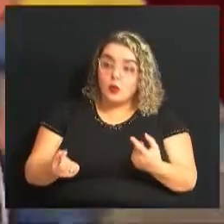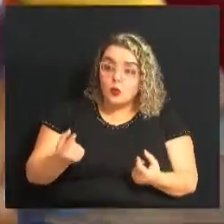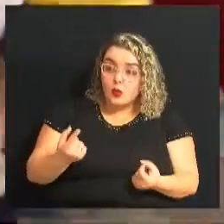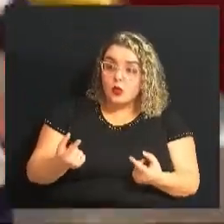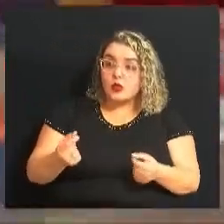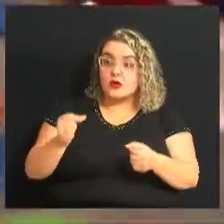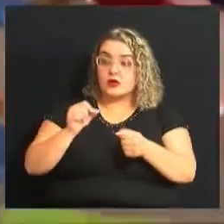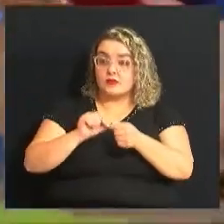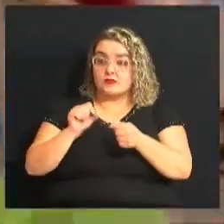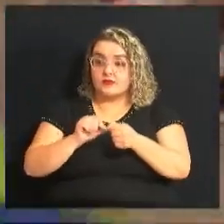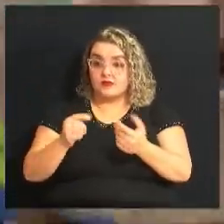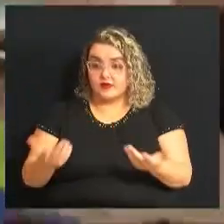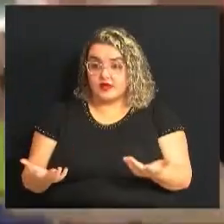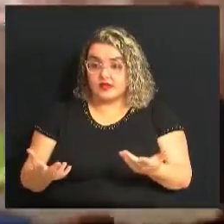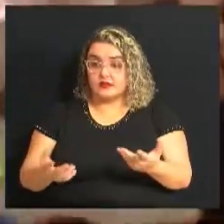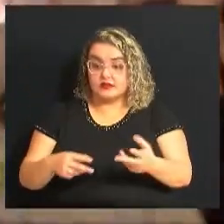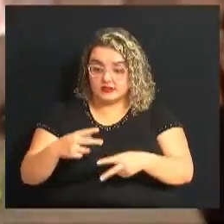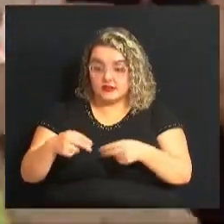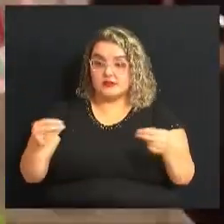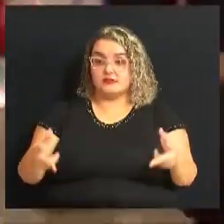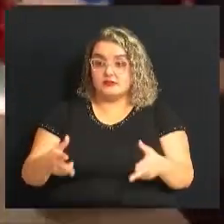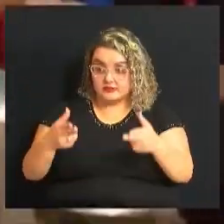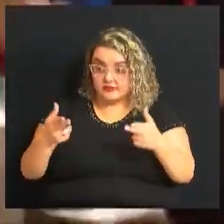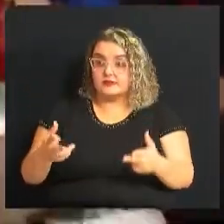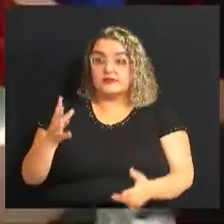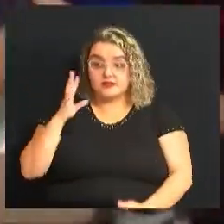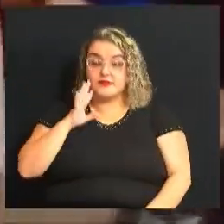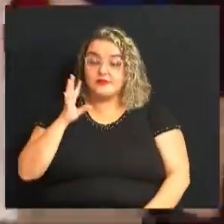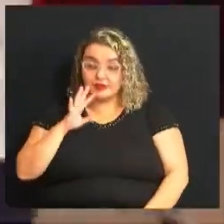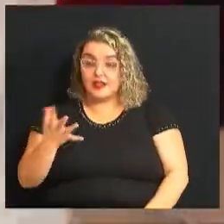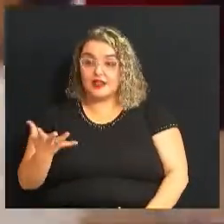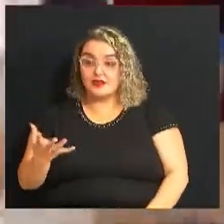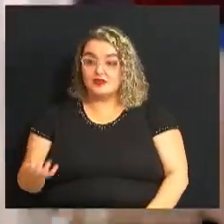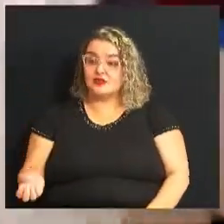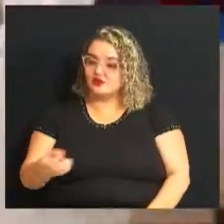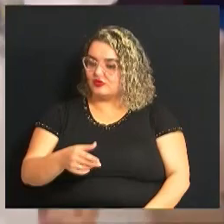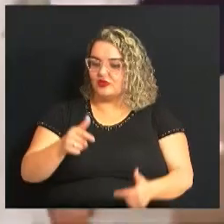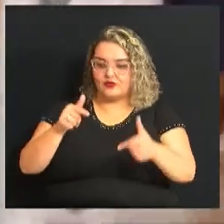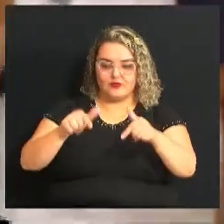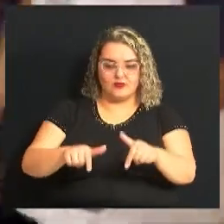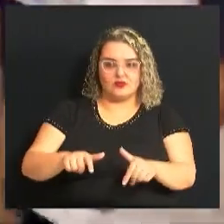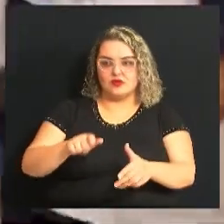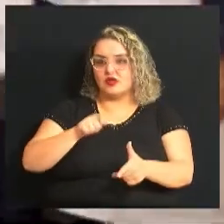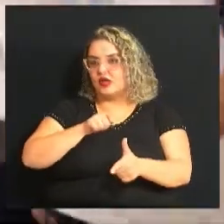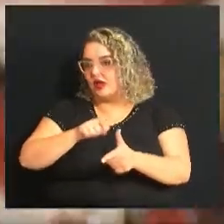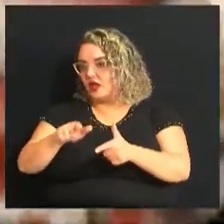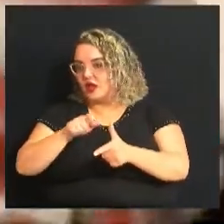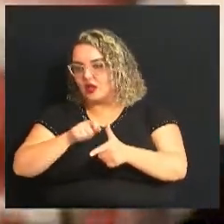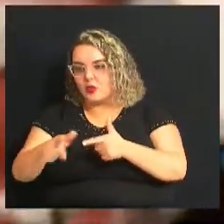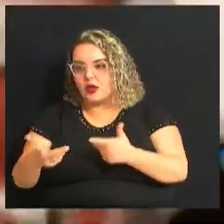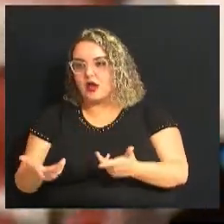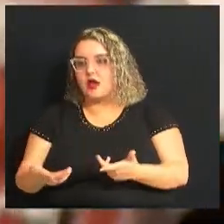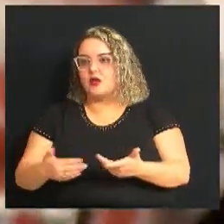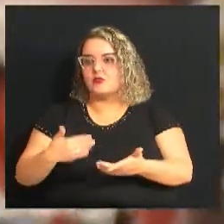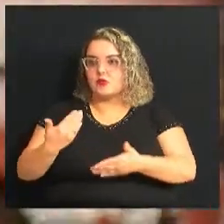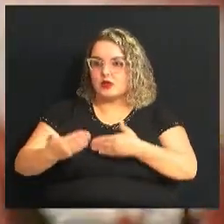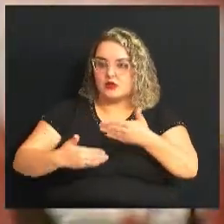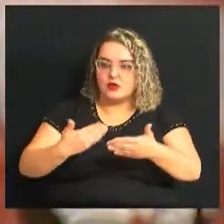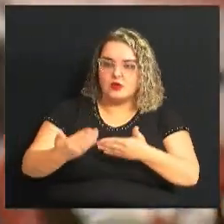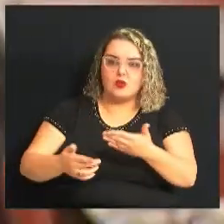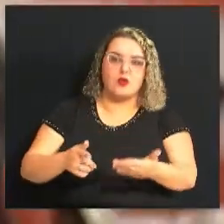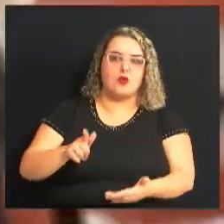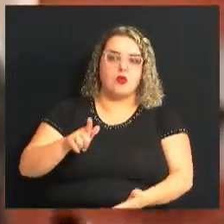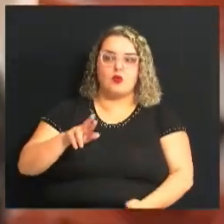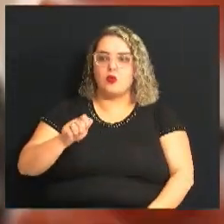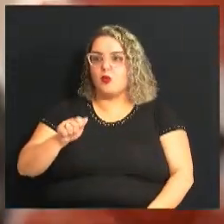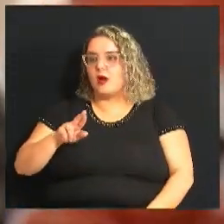a inauguração. Isso foi muito legal, a inauguração de um novo espaço que locaram. Então a gente passou por Guarulhos,